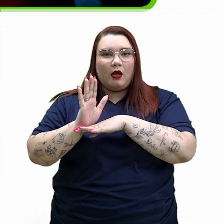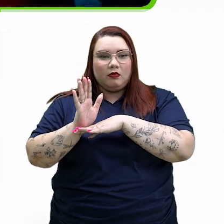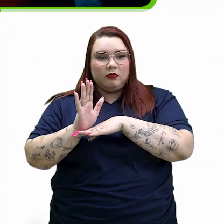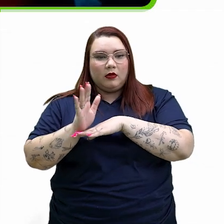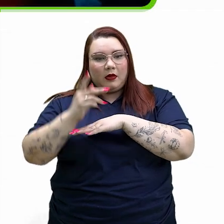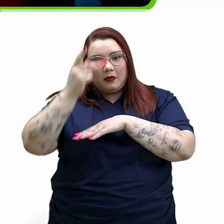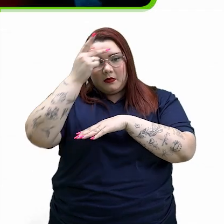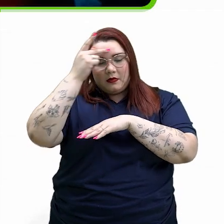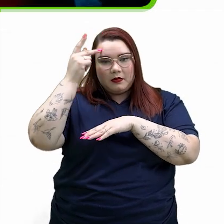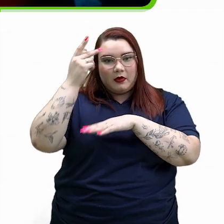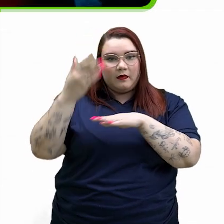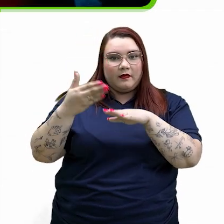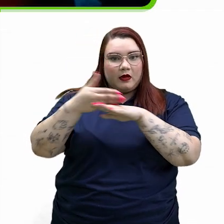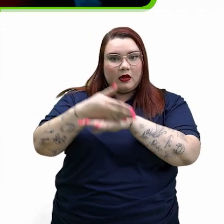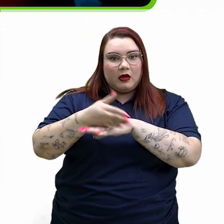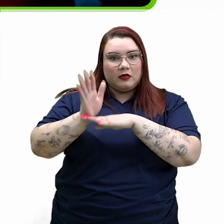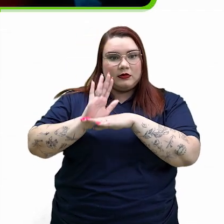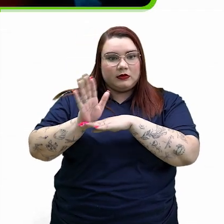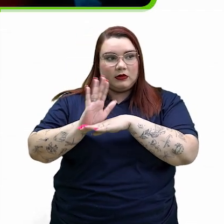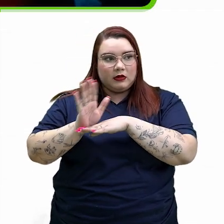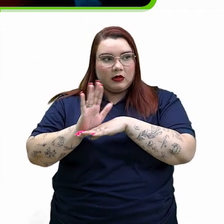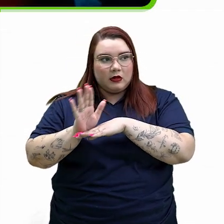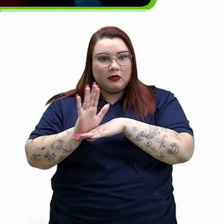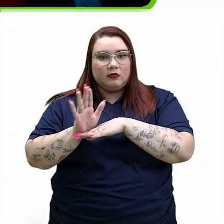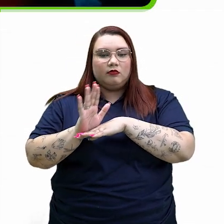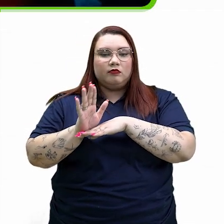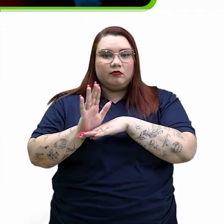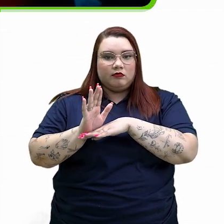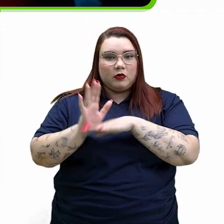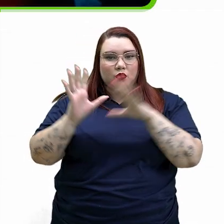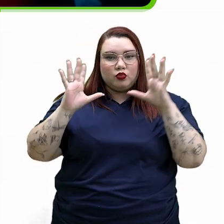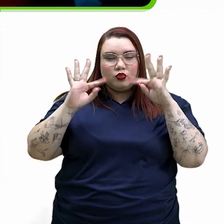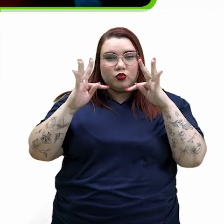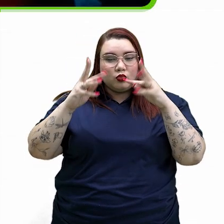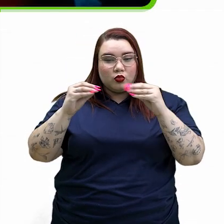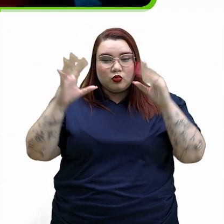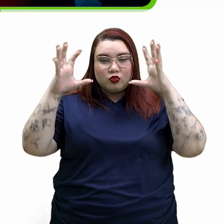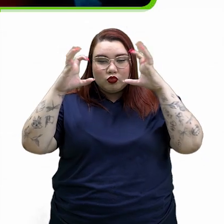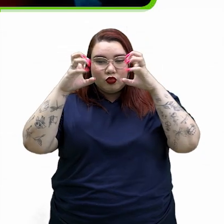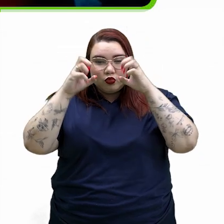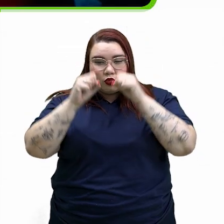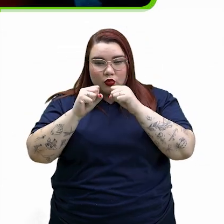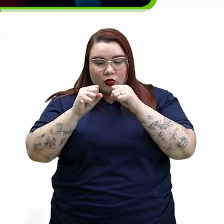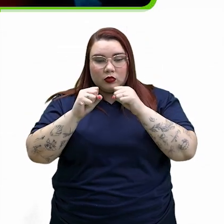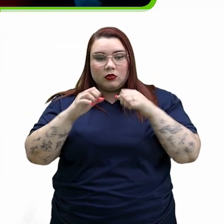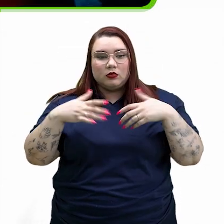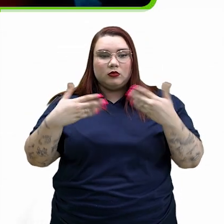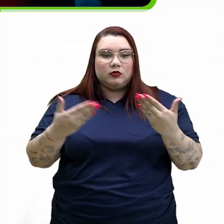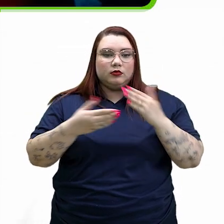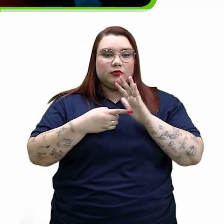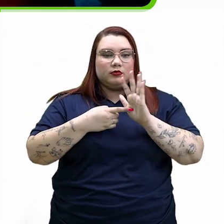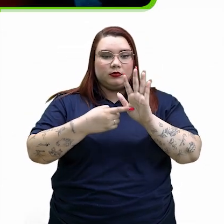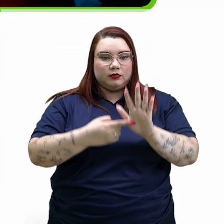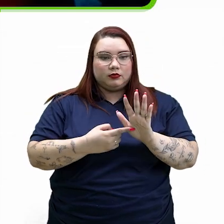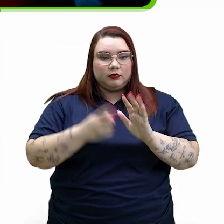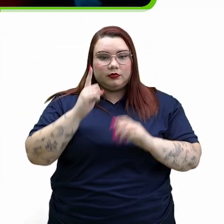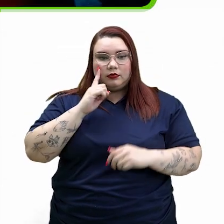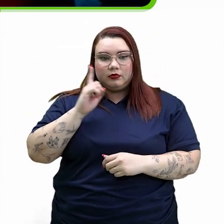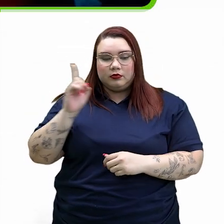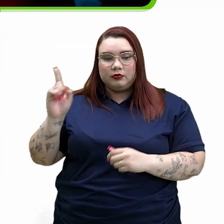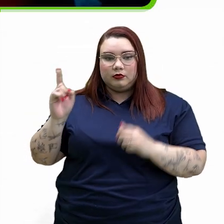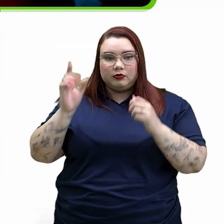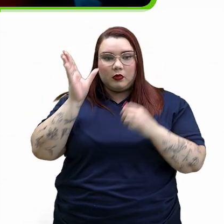as pessoas vão ao cinema, lá é tudo escuro. E trago para você a